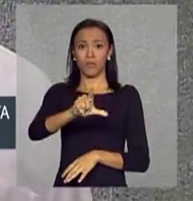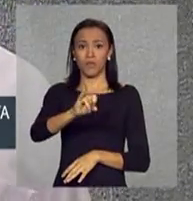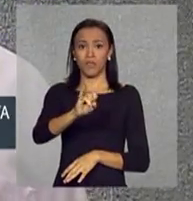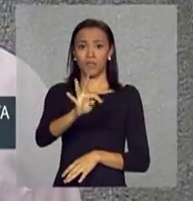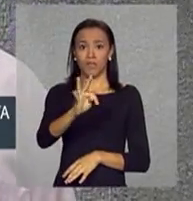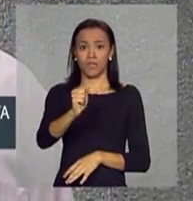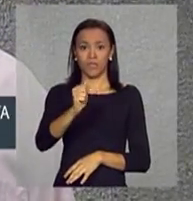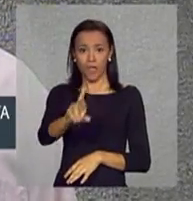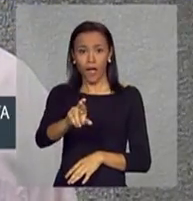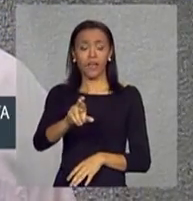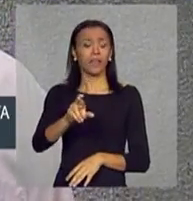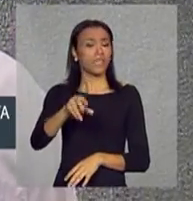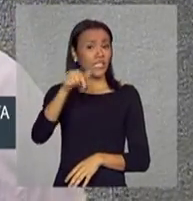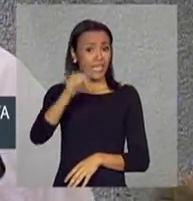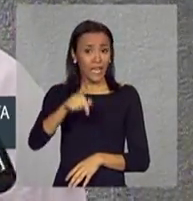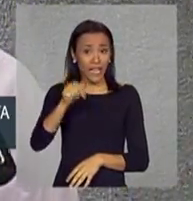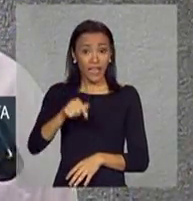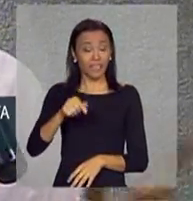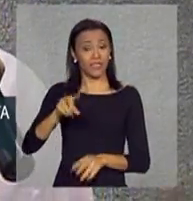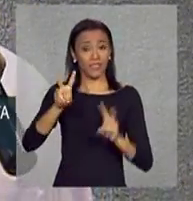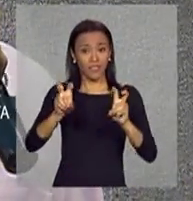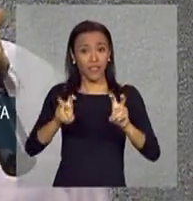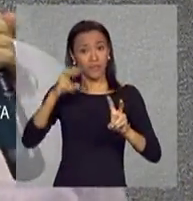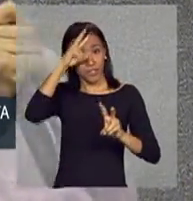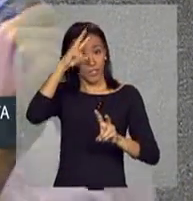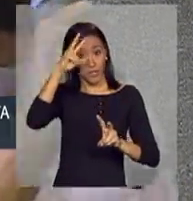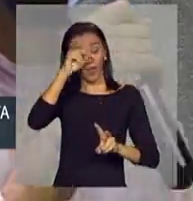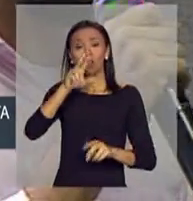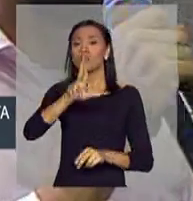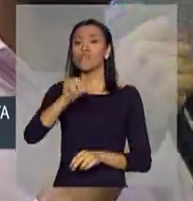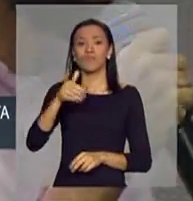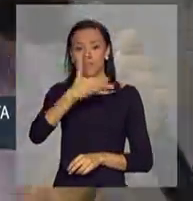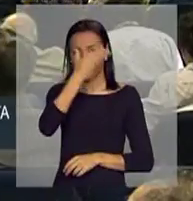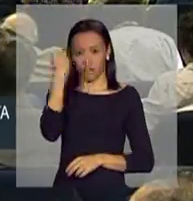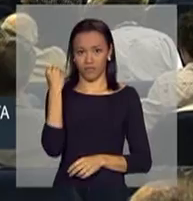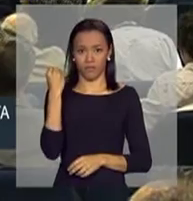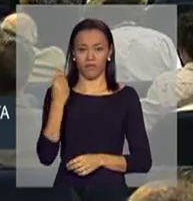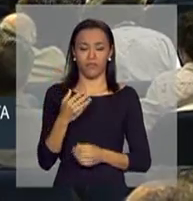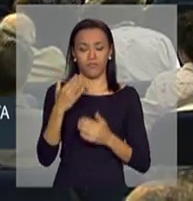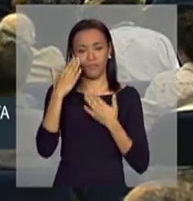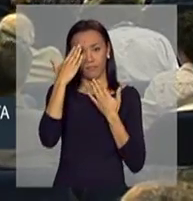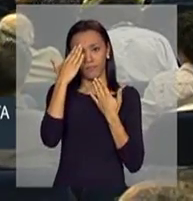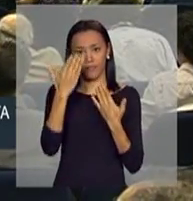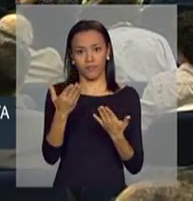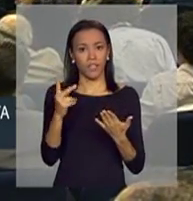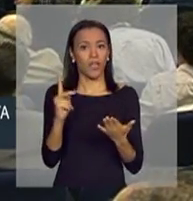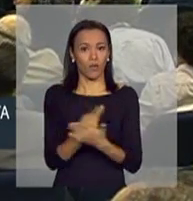mais para que não se esqueça e nunca mais aconteça. Obrigado.